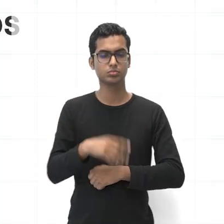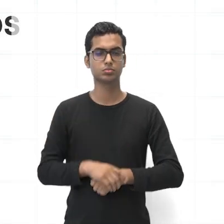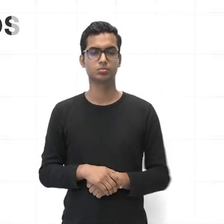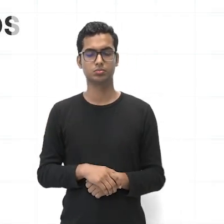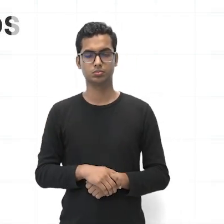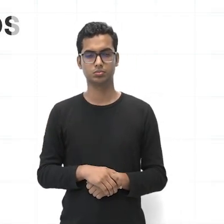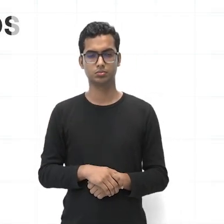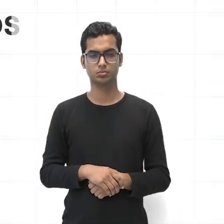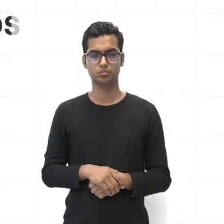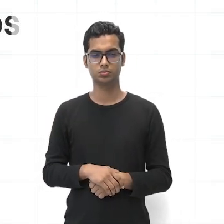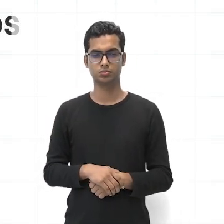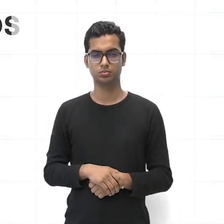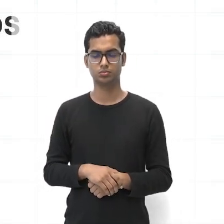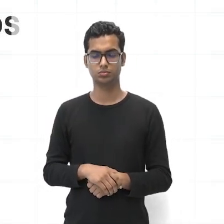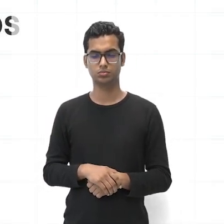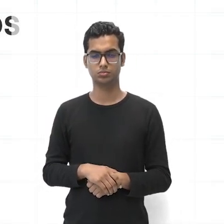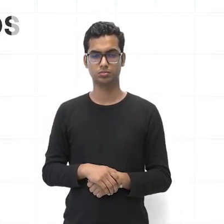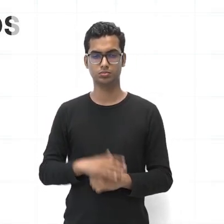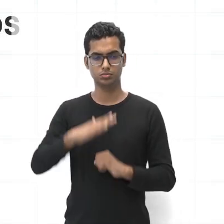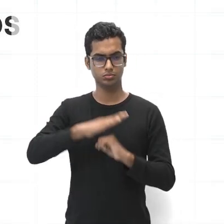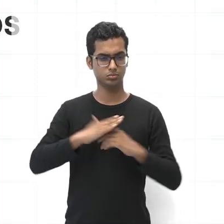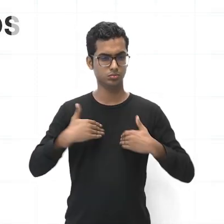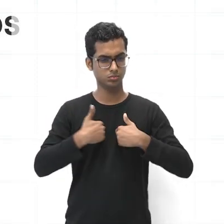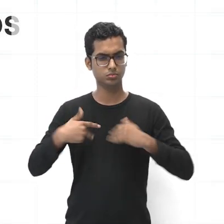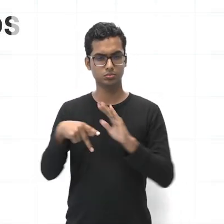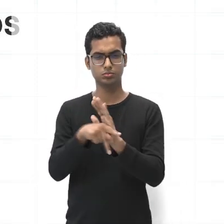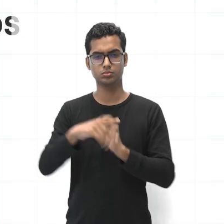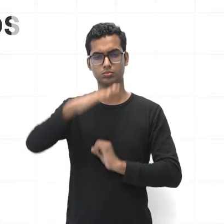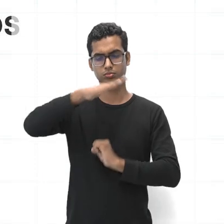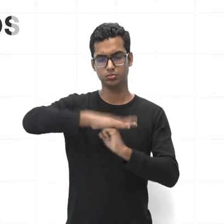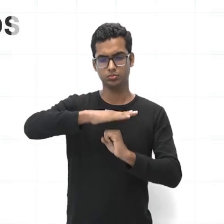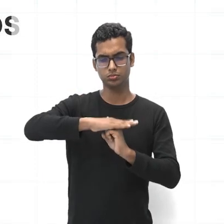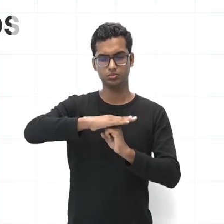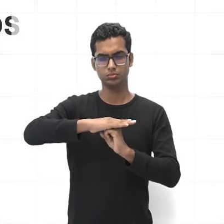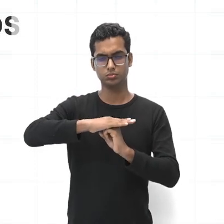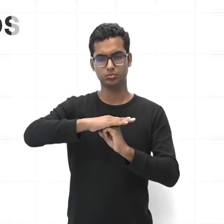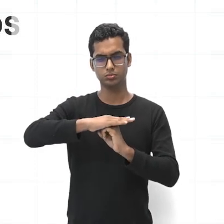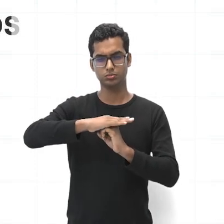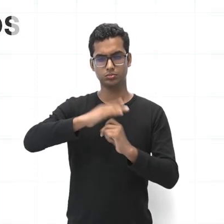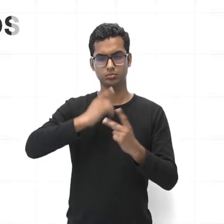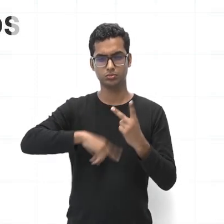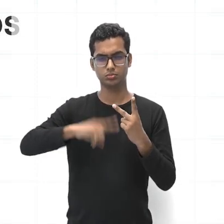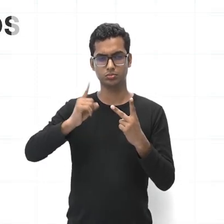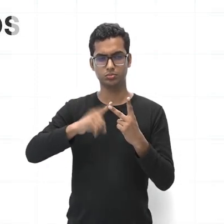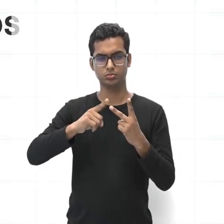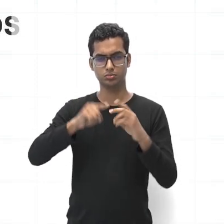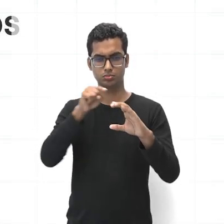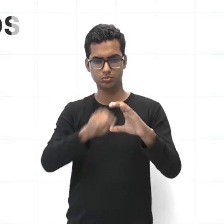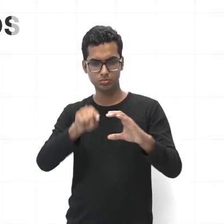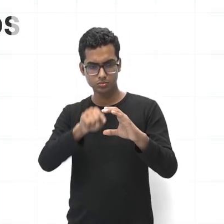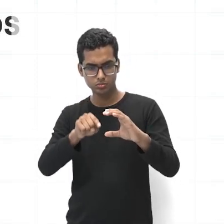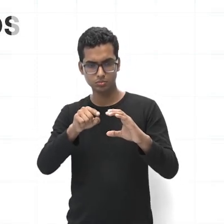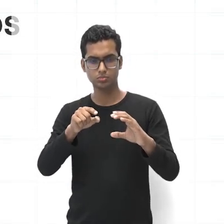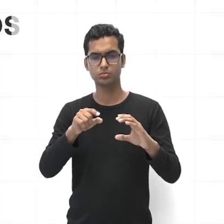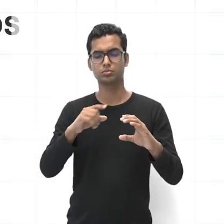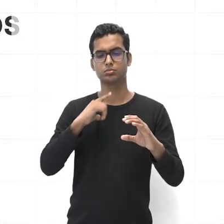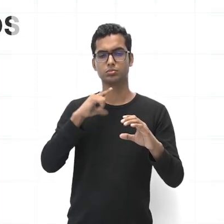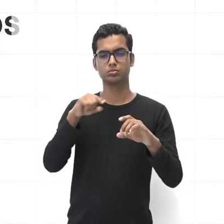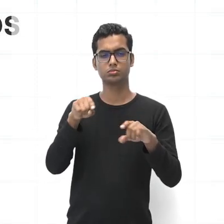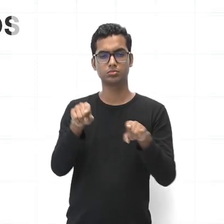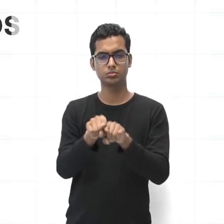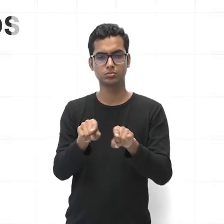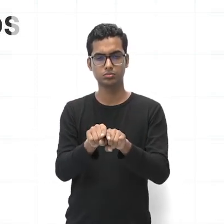a célula animal não possui parede celular, cloroplasto, vacúolos de suco celular,